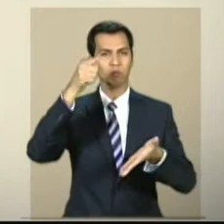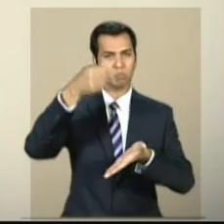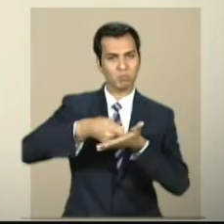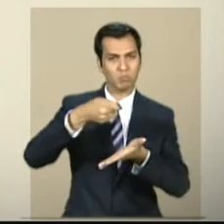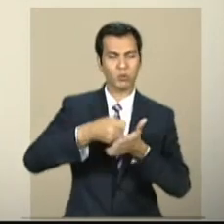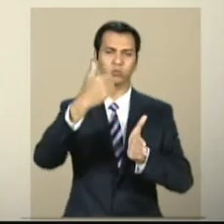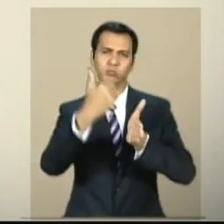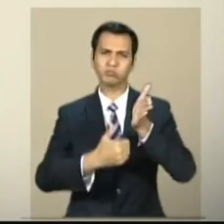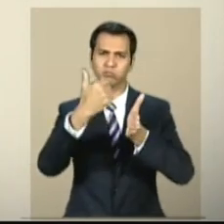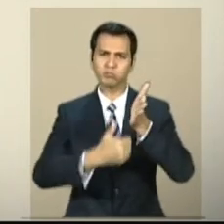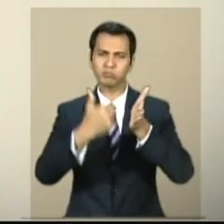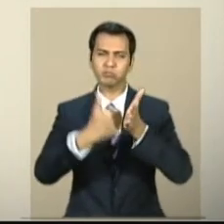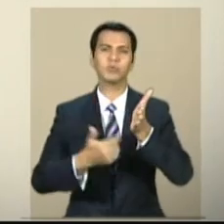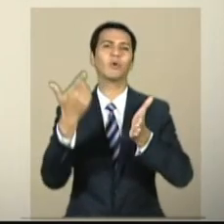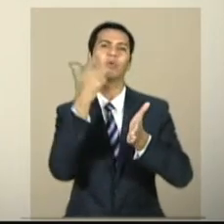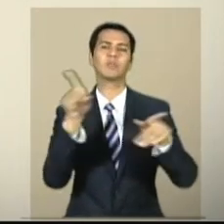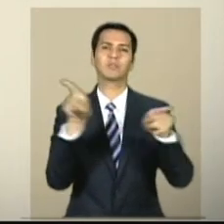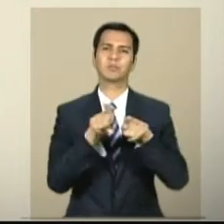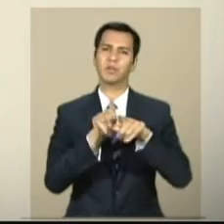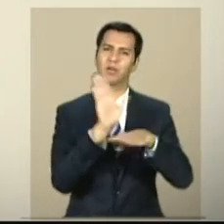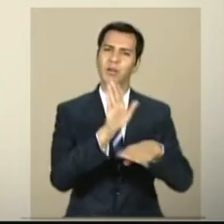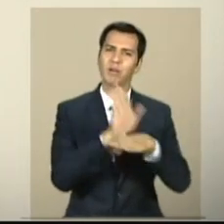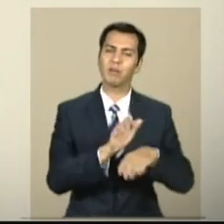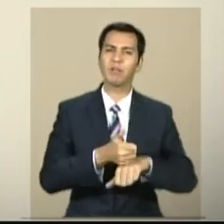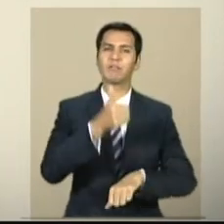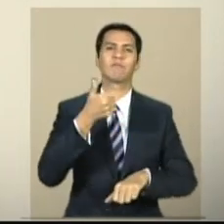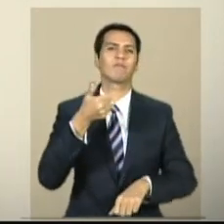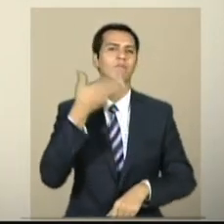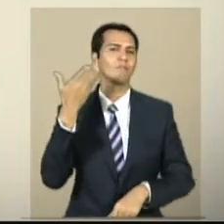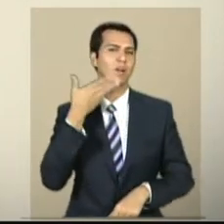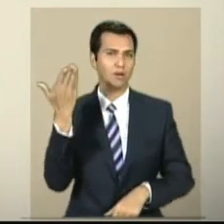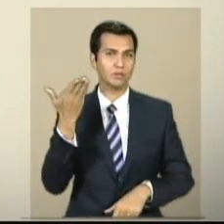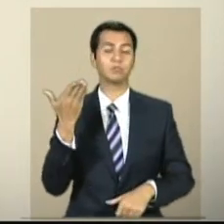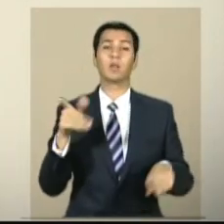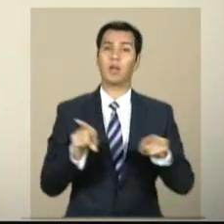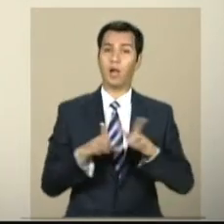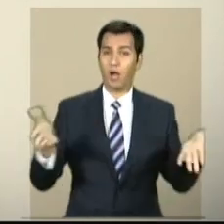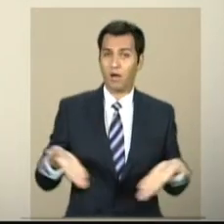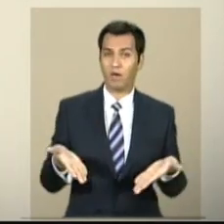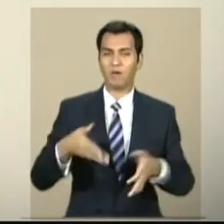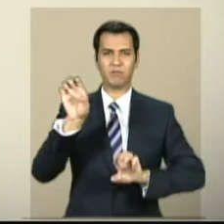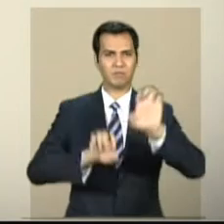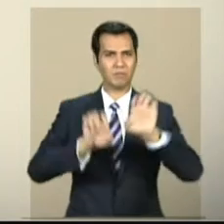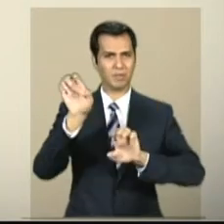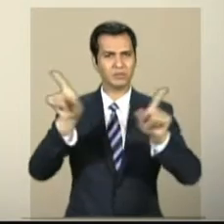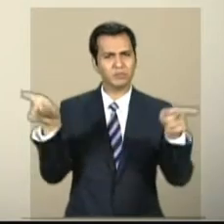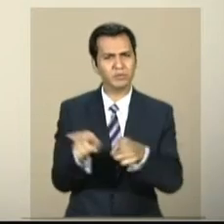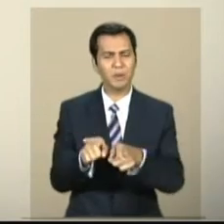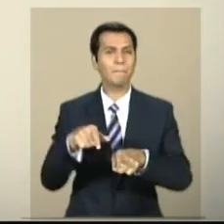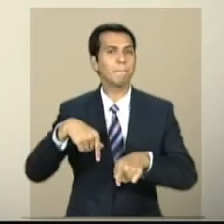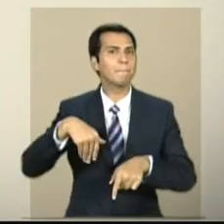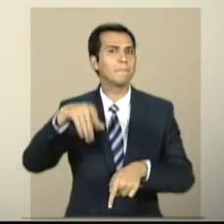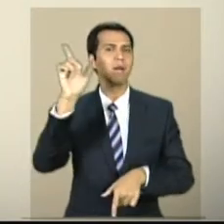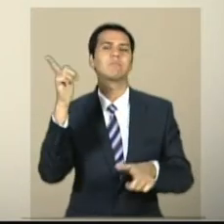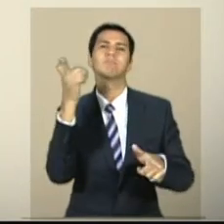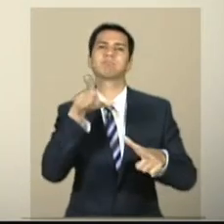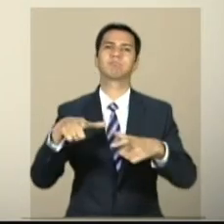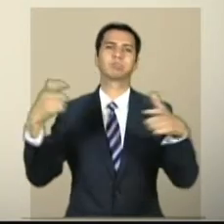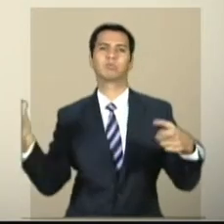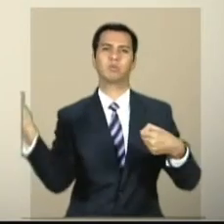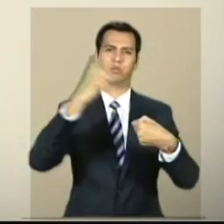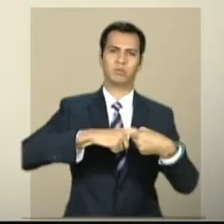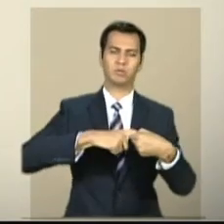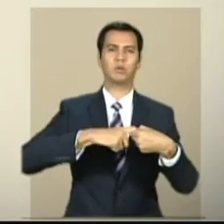Um número maior de empresas agora vai poder entrar no sistema simplificado e elas vão pagar ainda menos